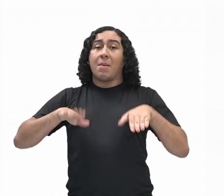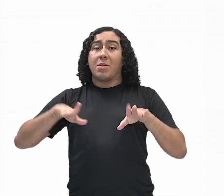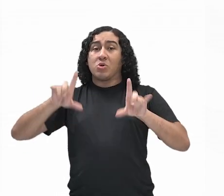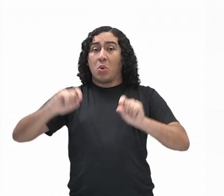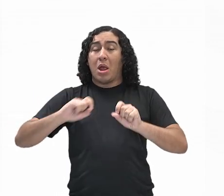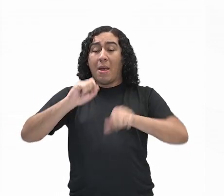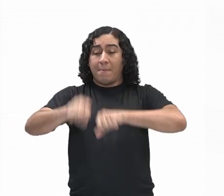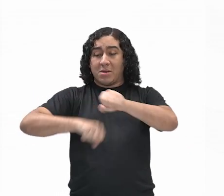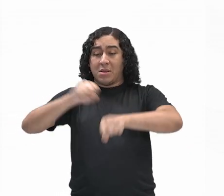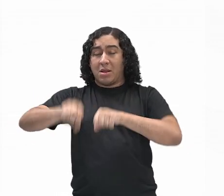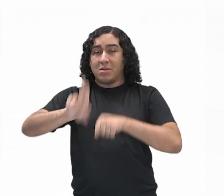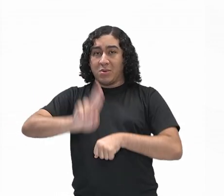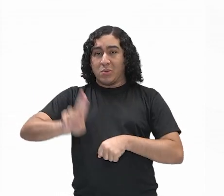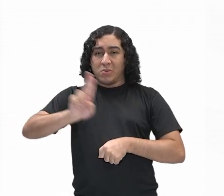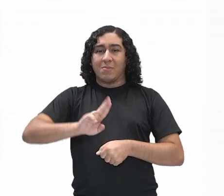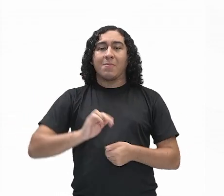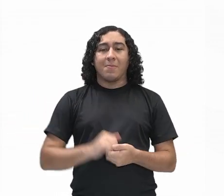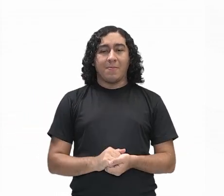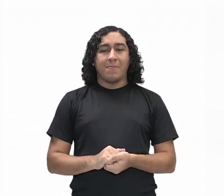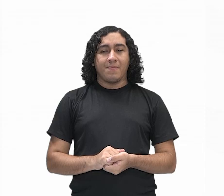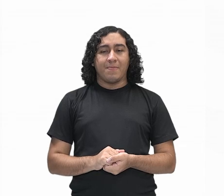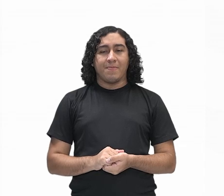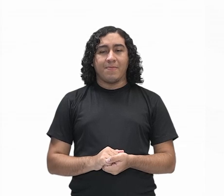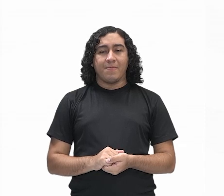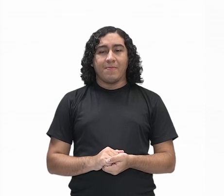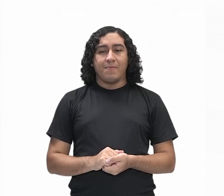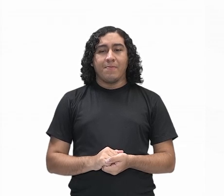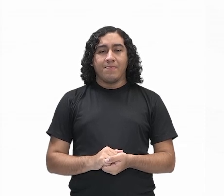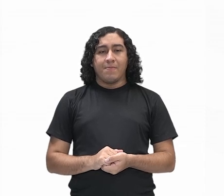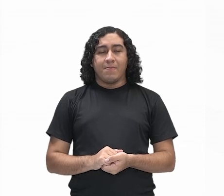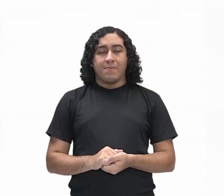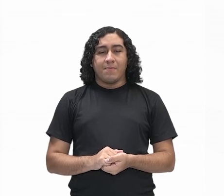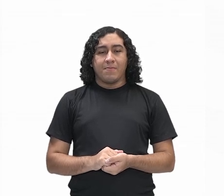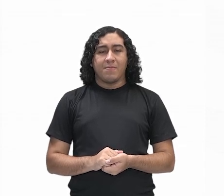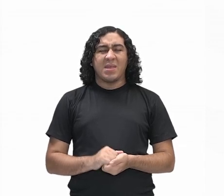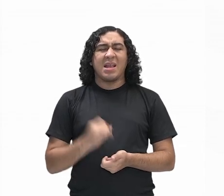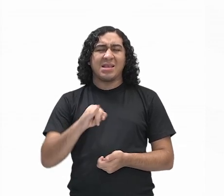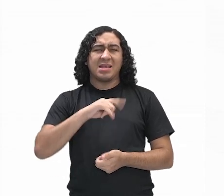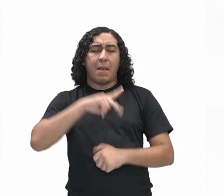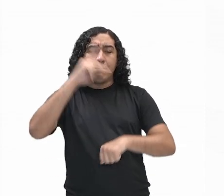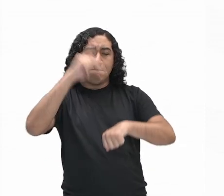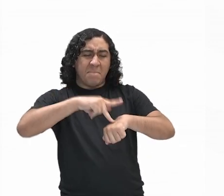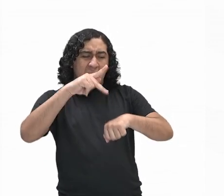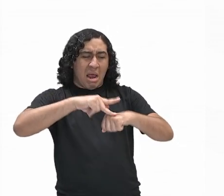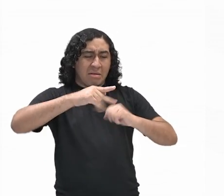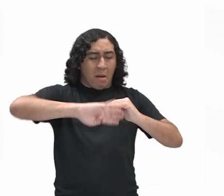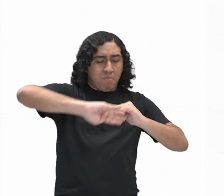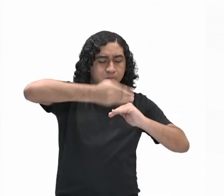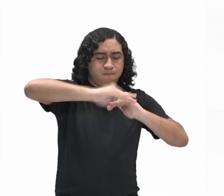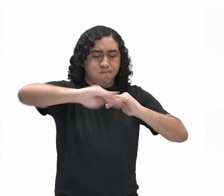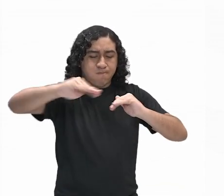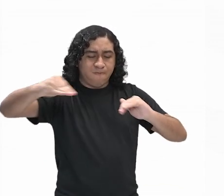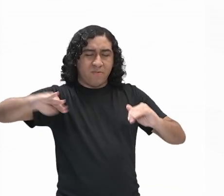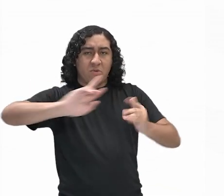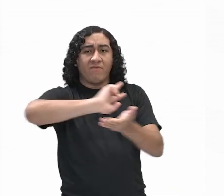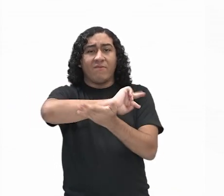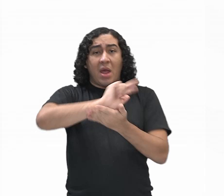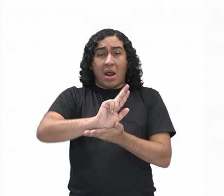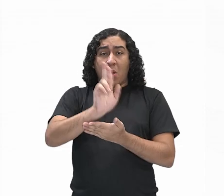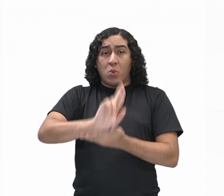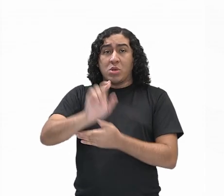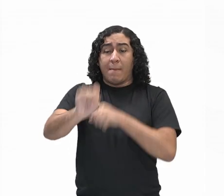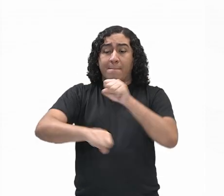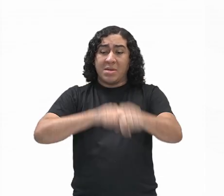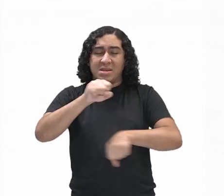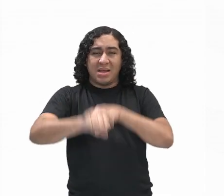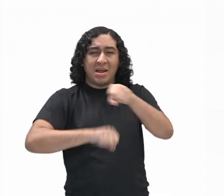a bicicleta utilizada. Então, quando é terrenos pedregosos, irregulares, acidentados, é usada aquela